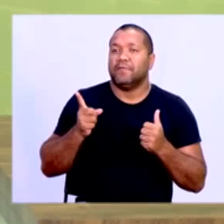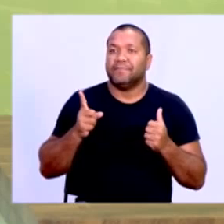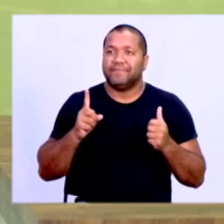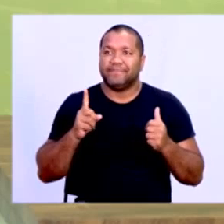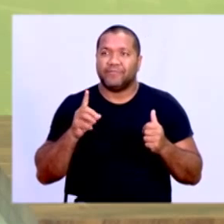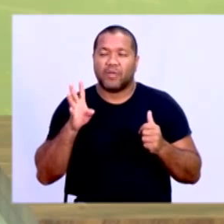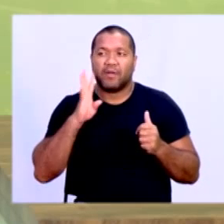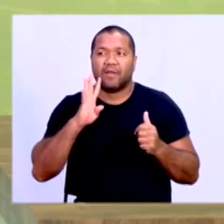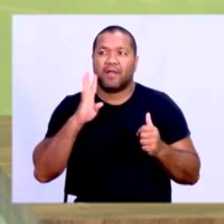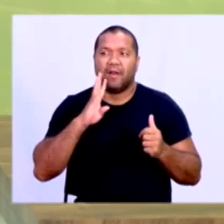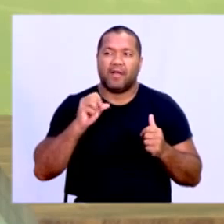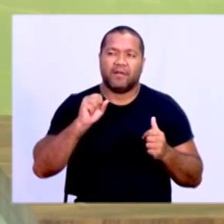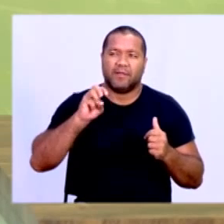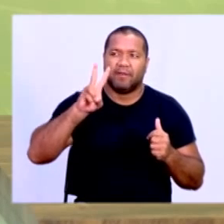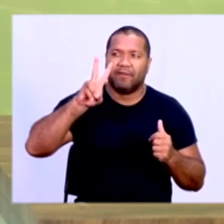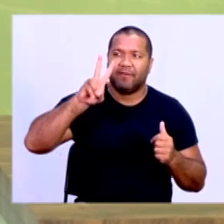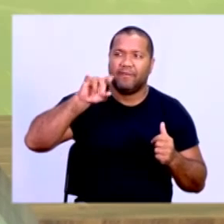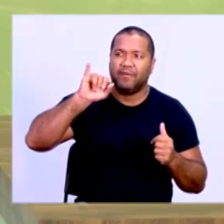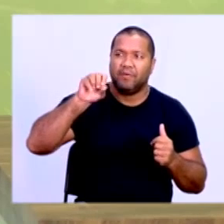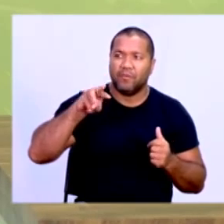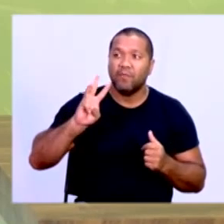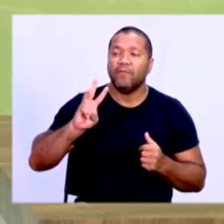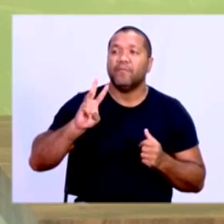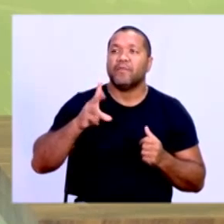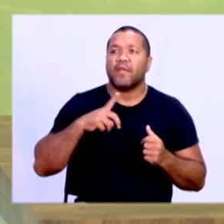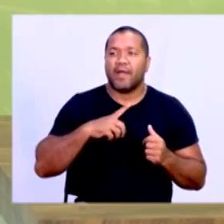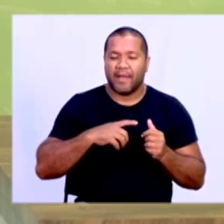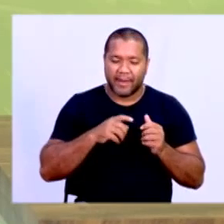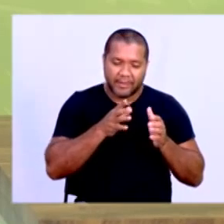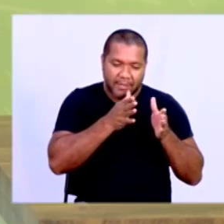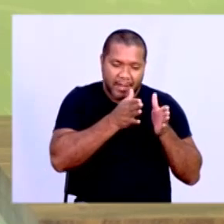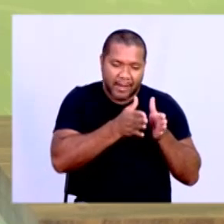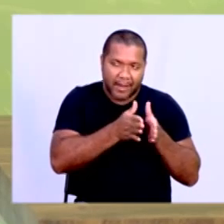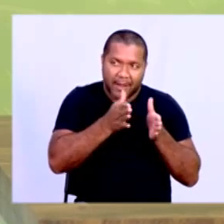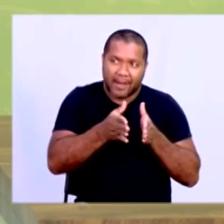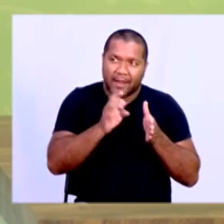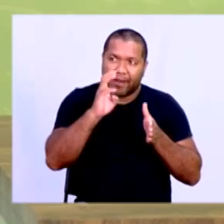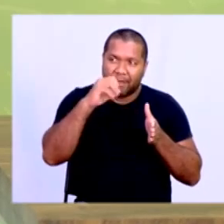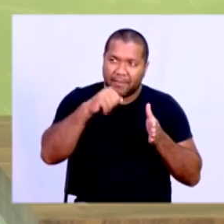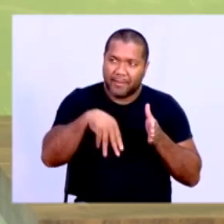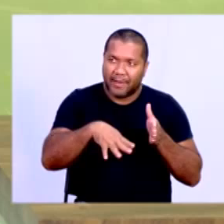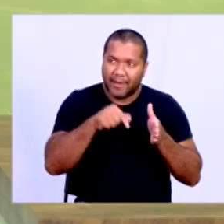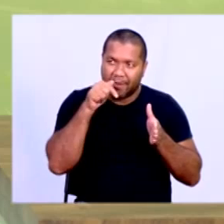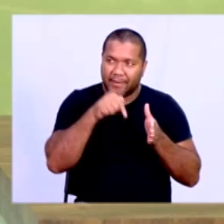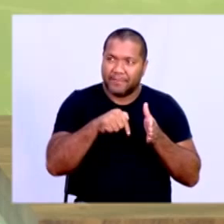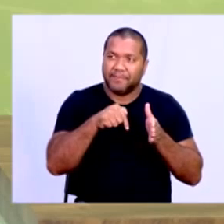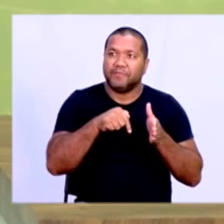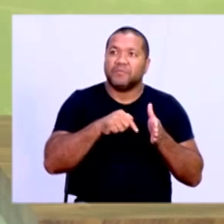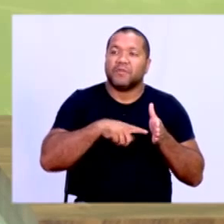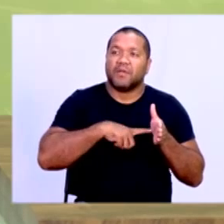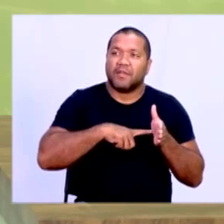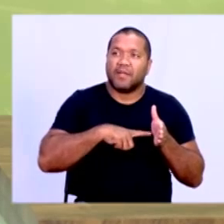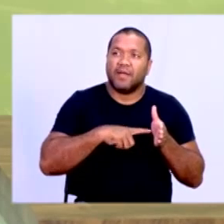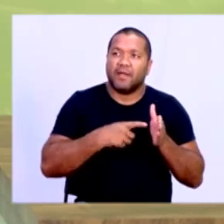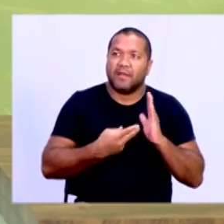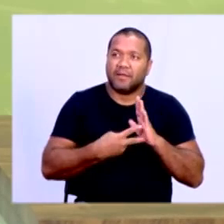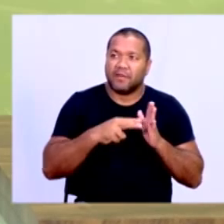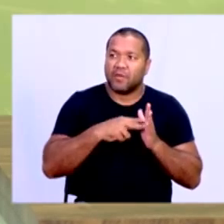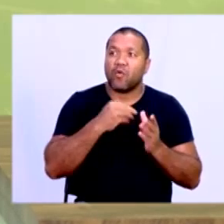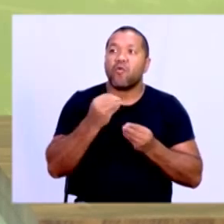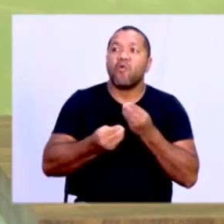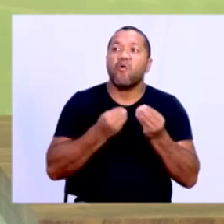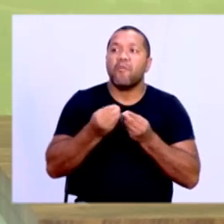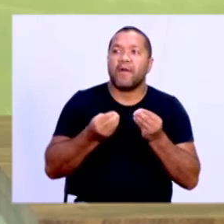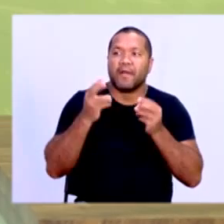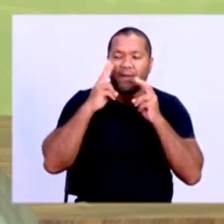a View, a essa camada no modelo MVC, que está relacionado com o resultado, a forma que é visualizado. O